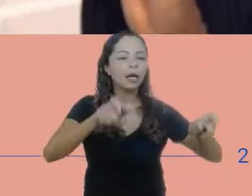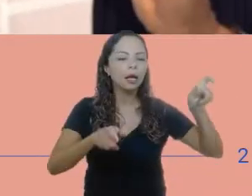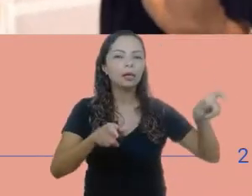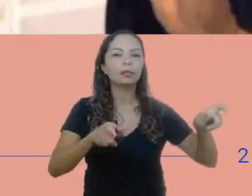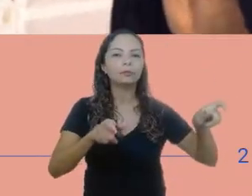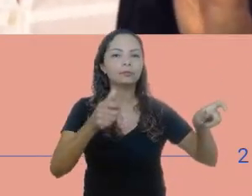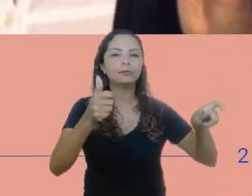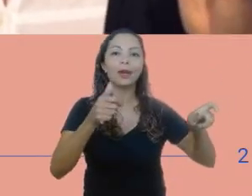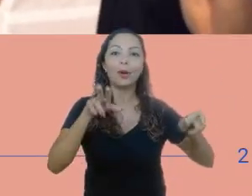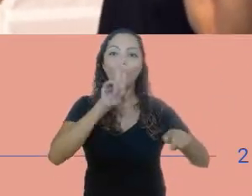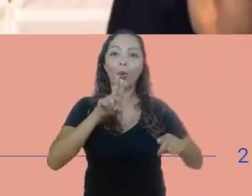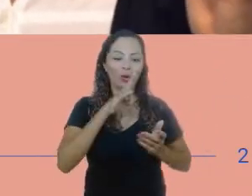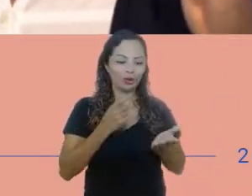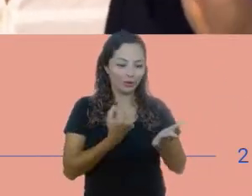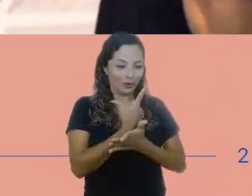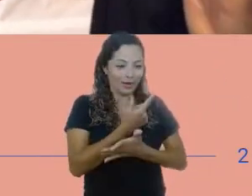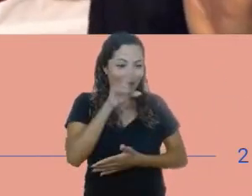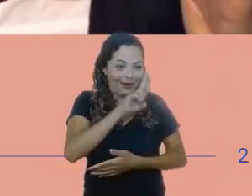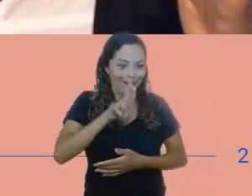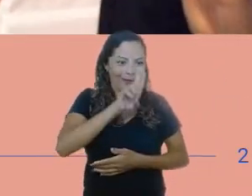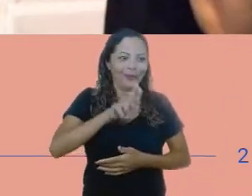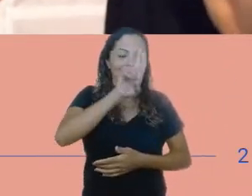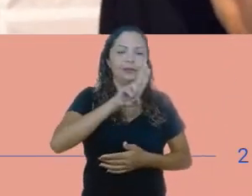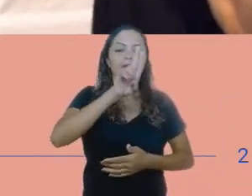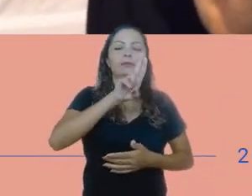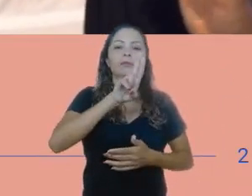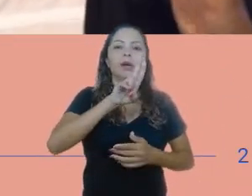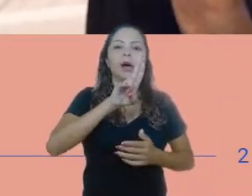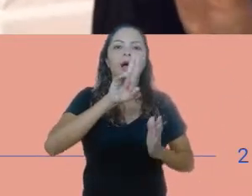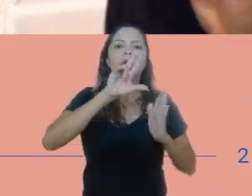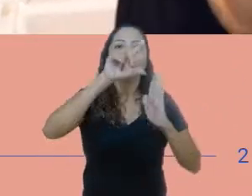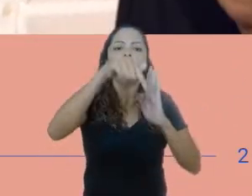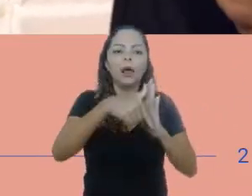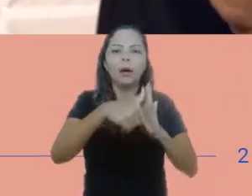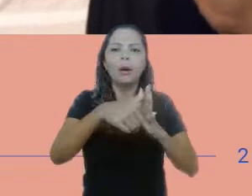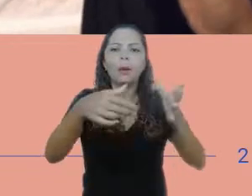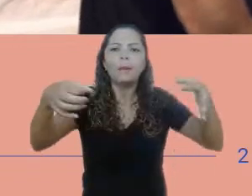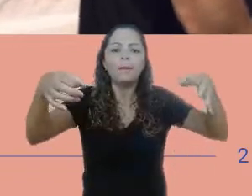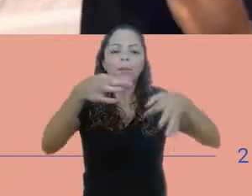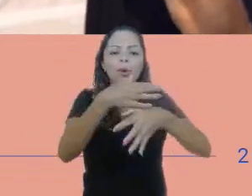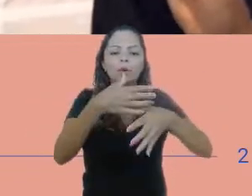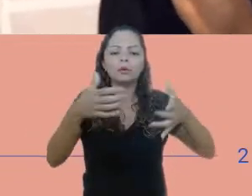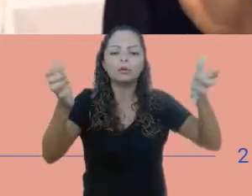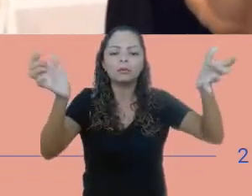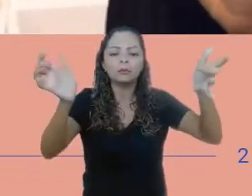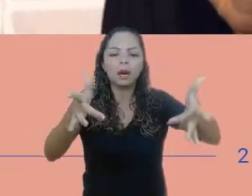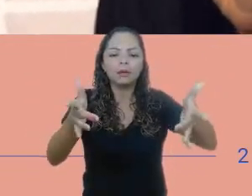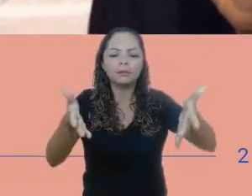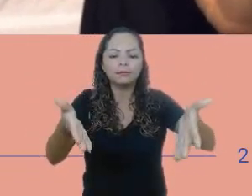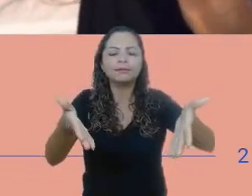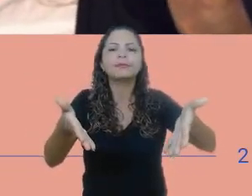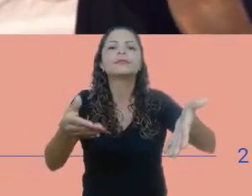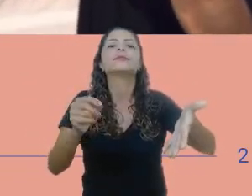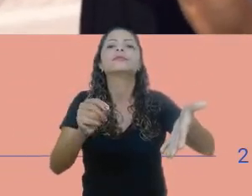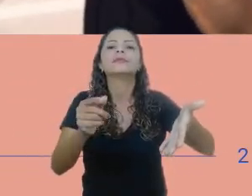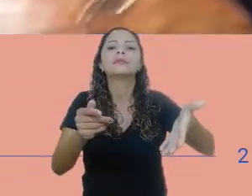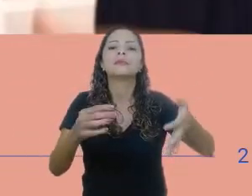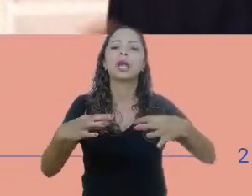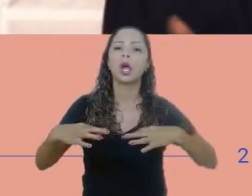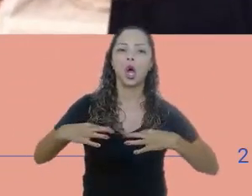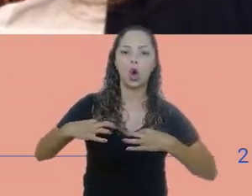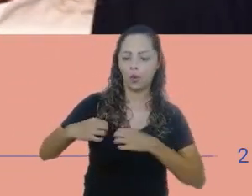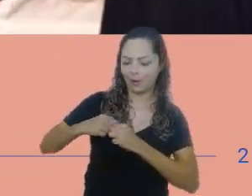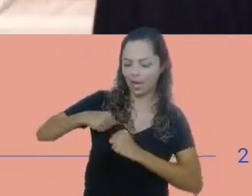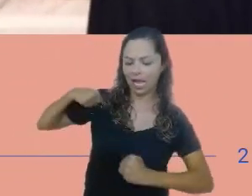uso aquela onde a gente deixa o passivo da embalagem do produto quebrado da roupa rasgada